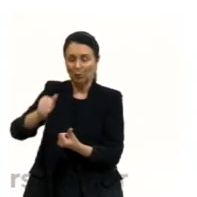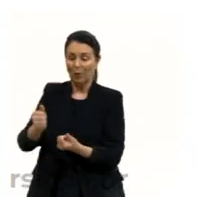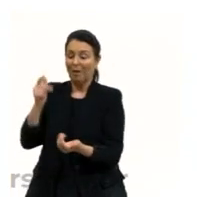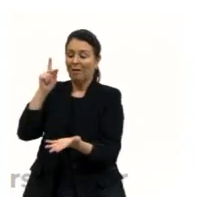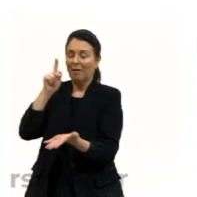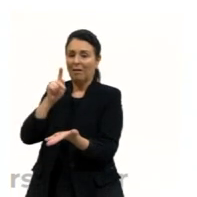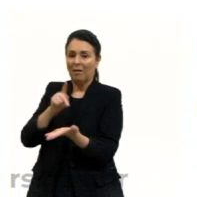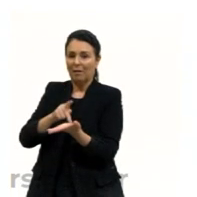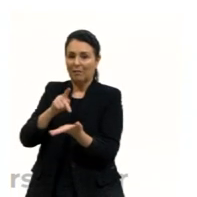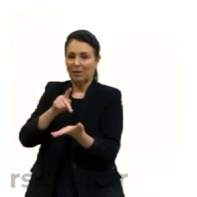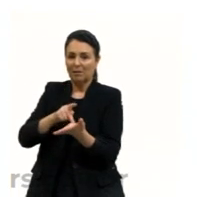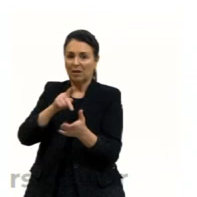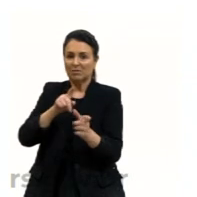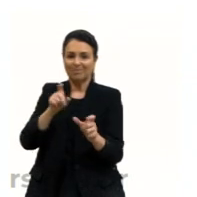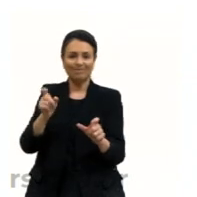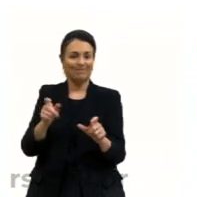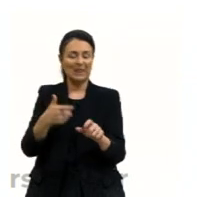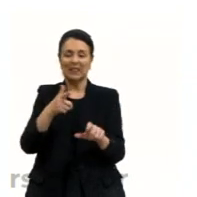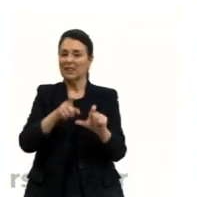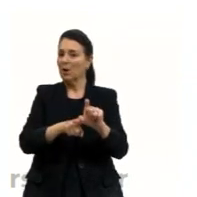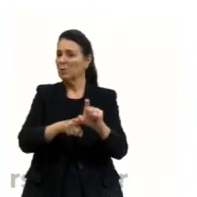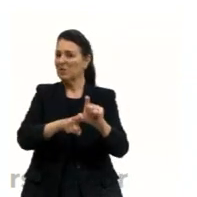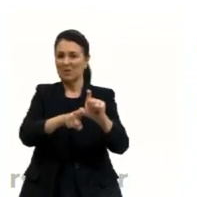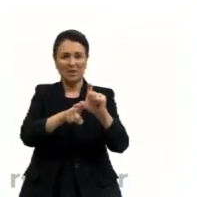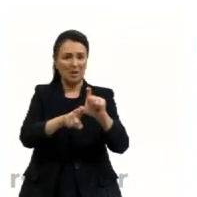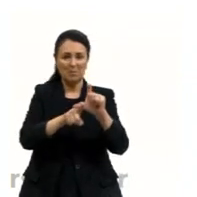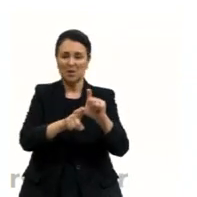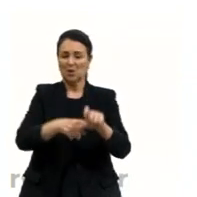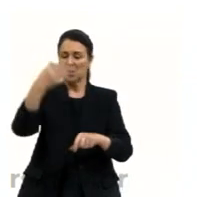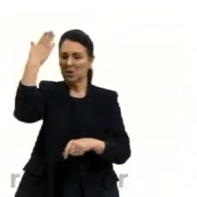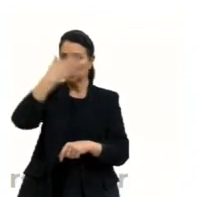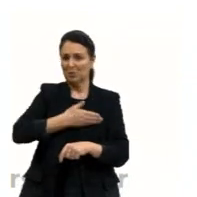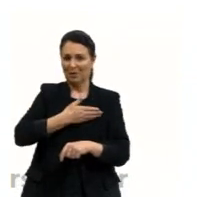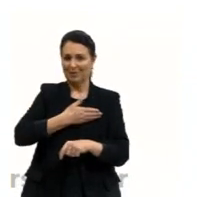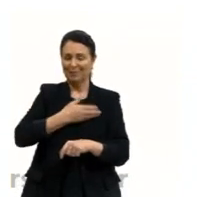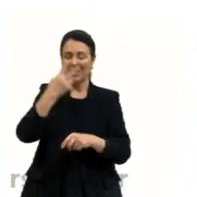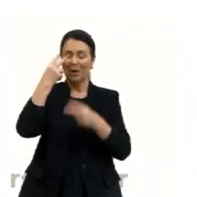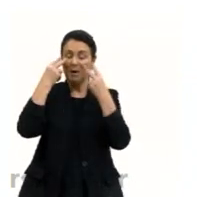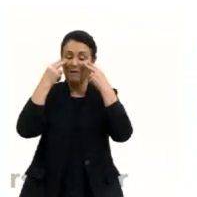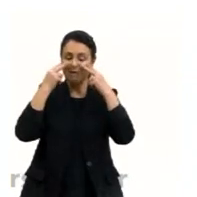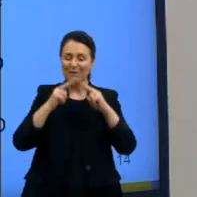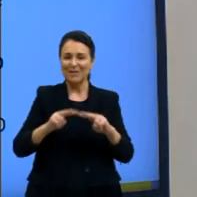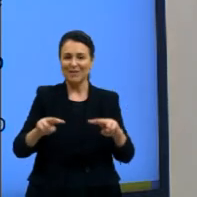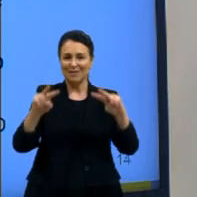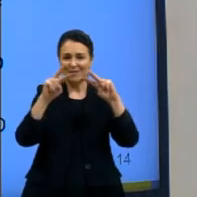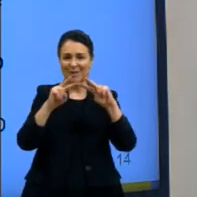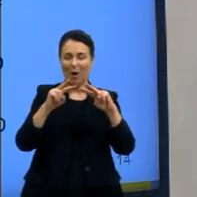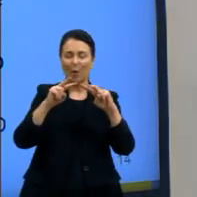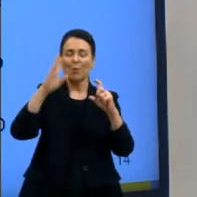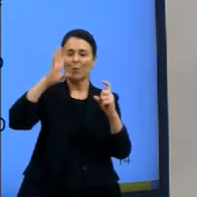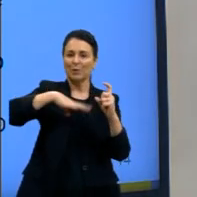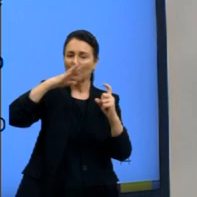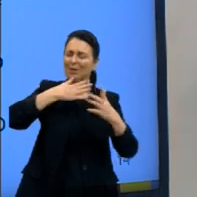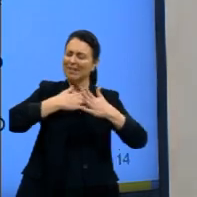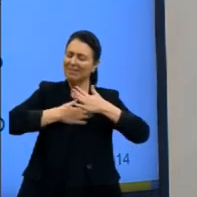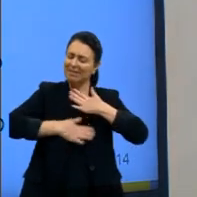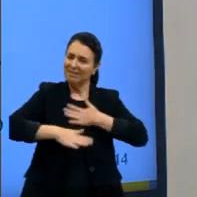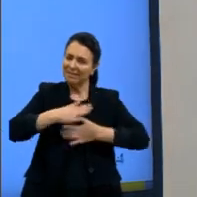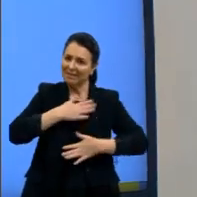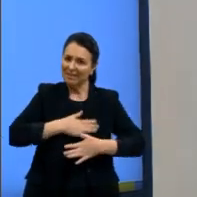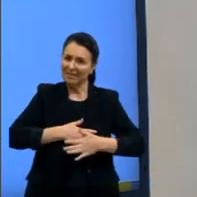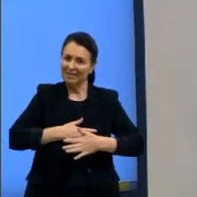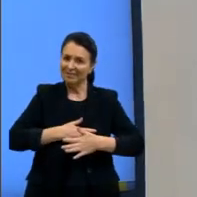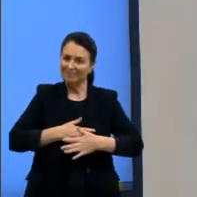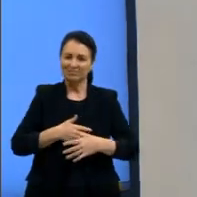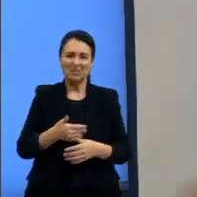sua verdade Independente de provas Então essa visão mitológica era uma visão muito tranquila é assim porque